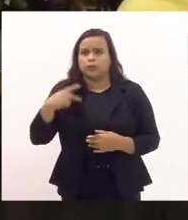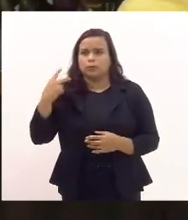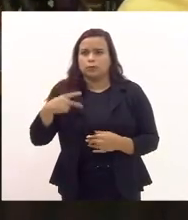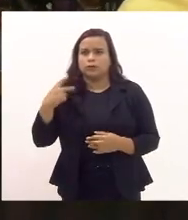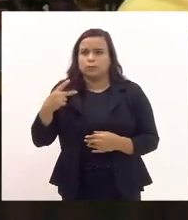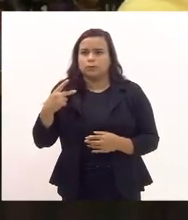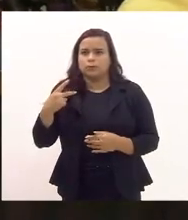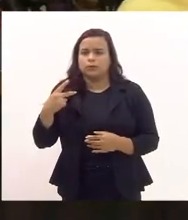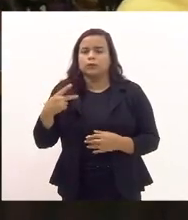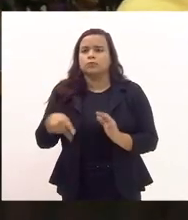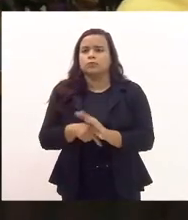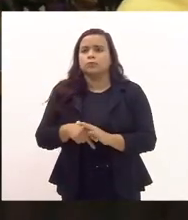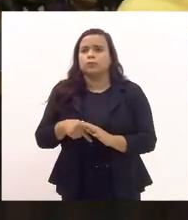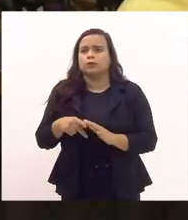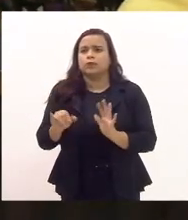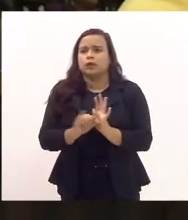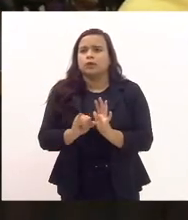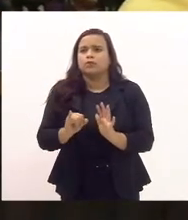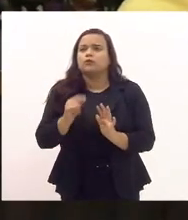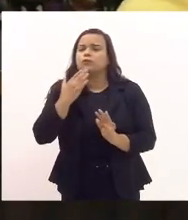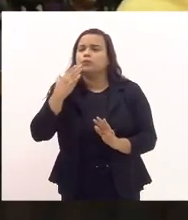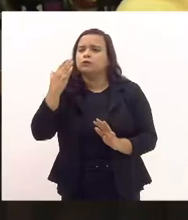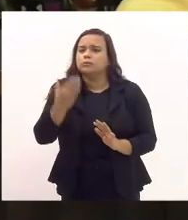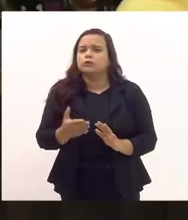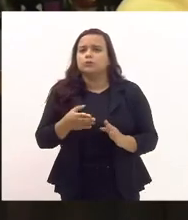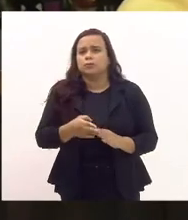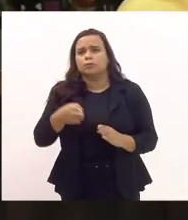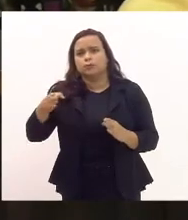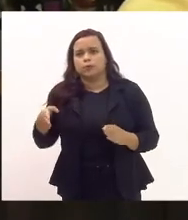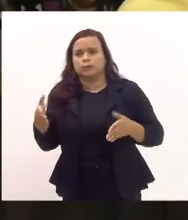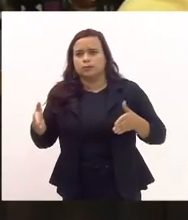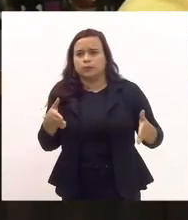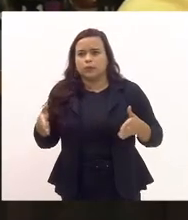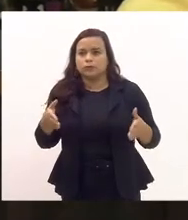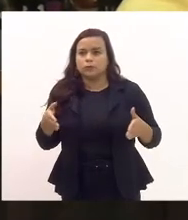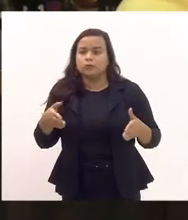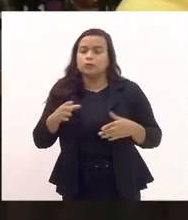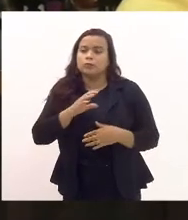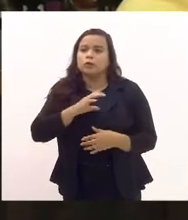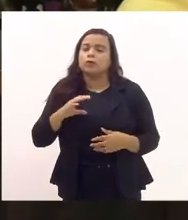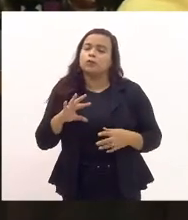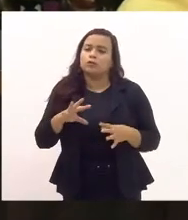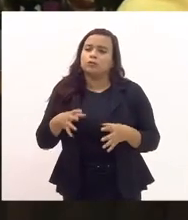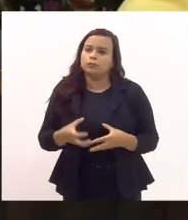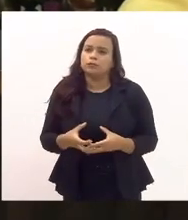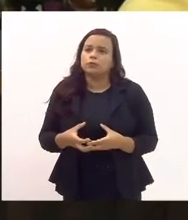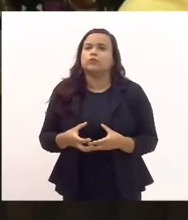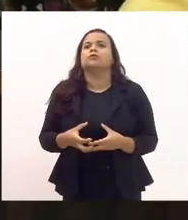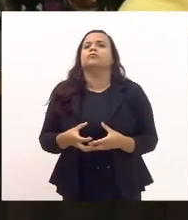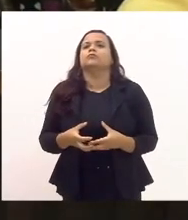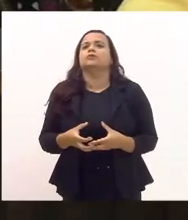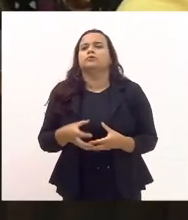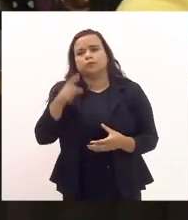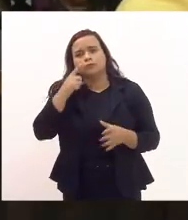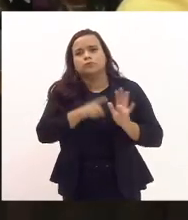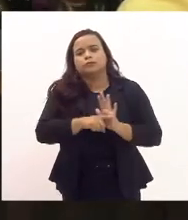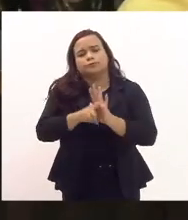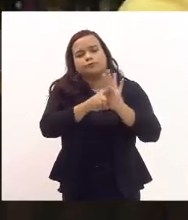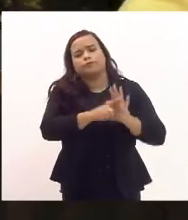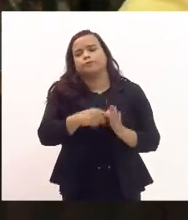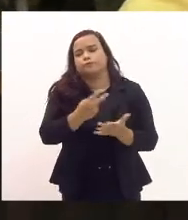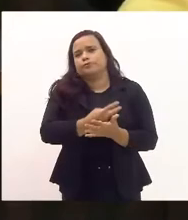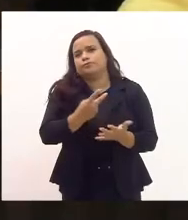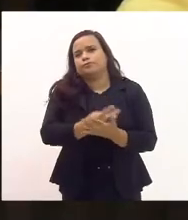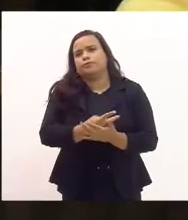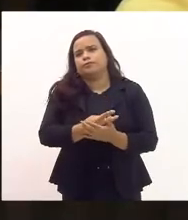502 de 21 que solicita prorrogação do prazo para o funcionamento da comissão parlamentar de inquérito destinada para apurar a regularidade na produção